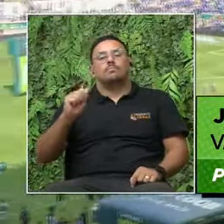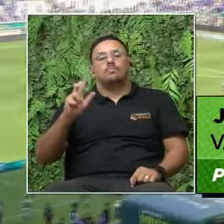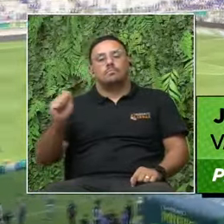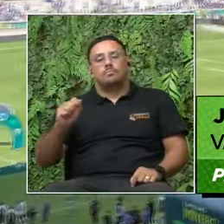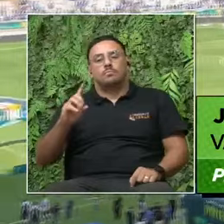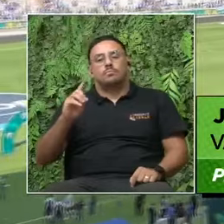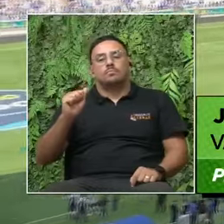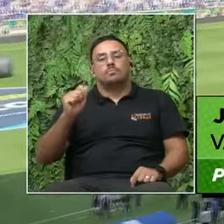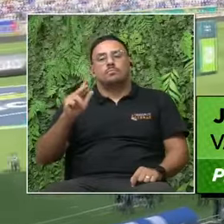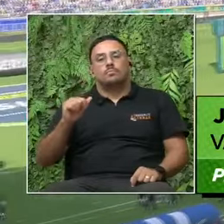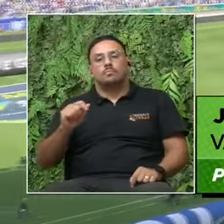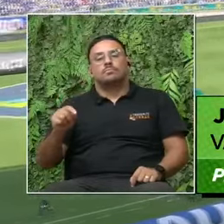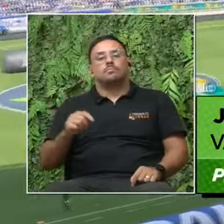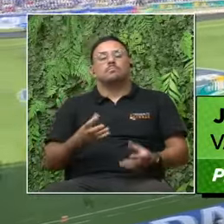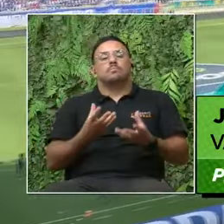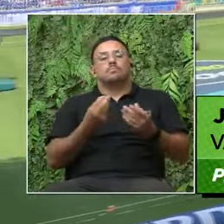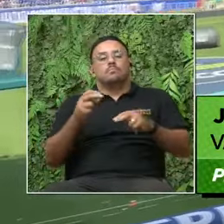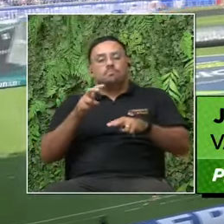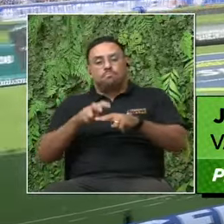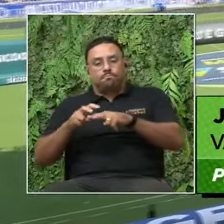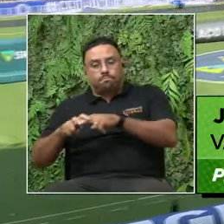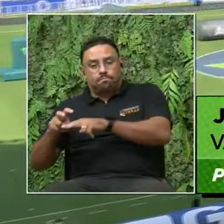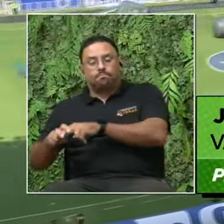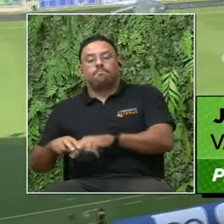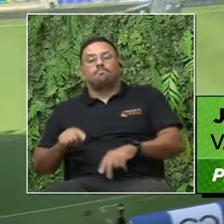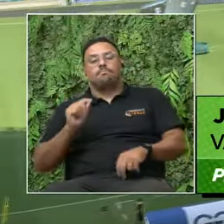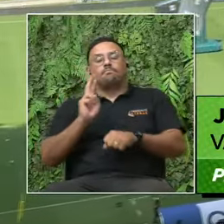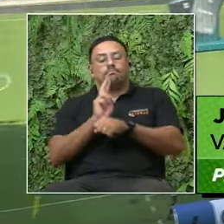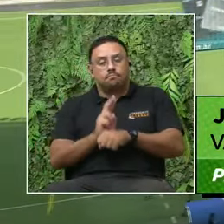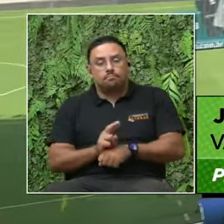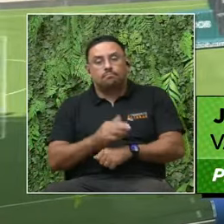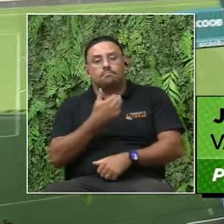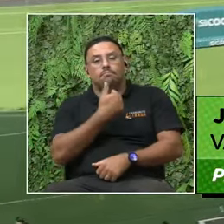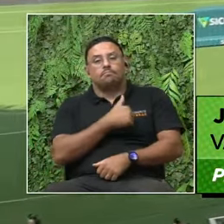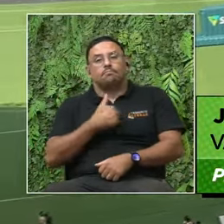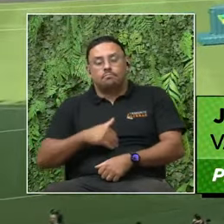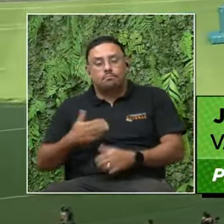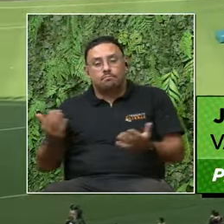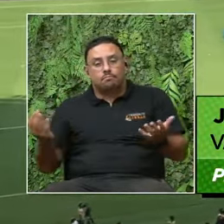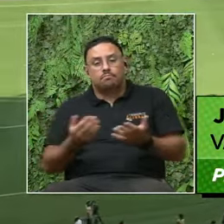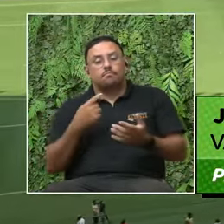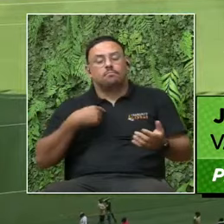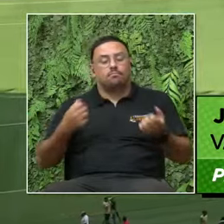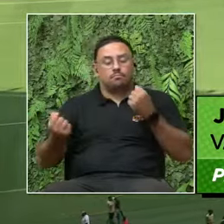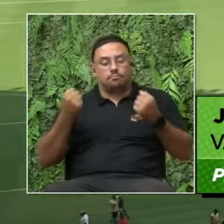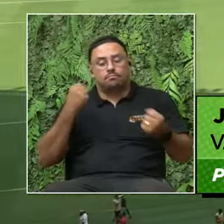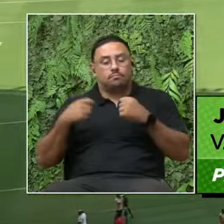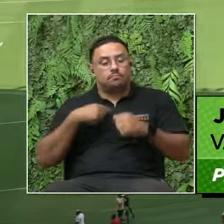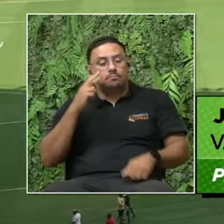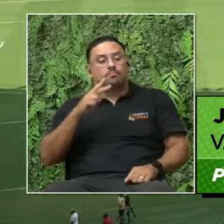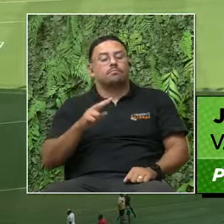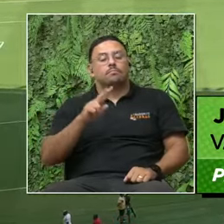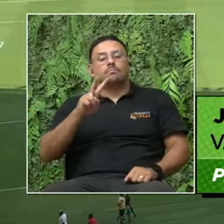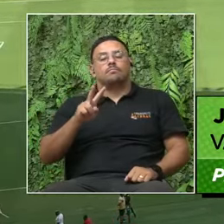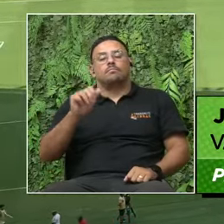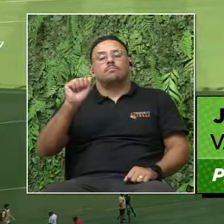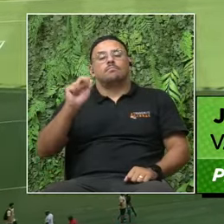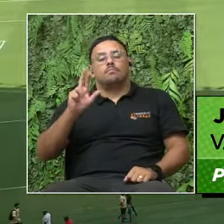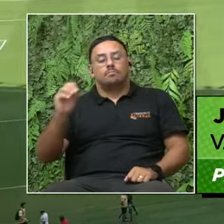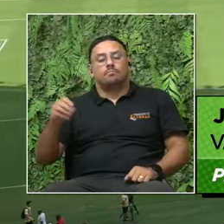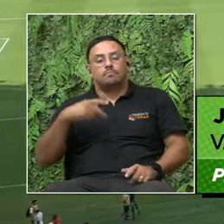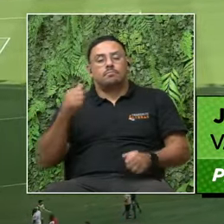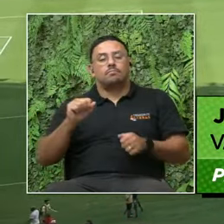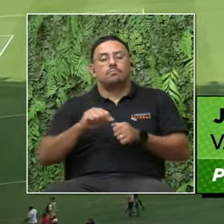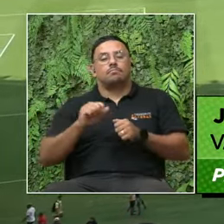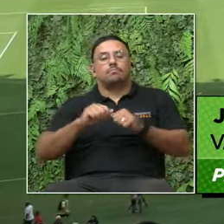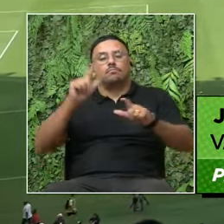Alisson esse o banco de reservas do Atlético lembrando que hoje na academia pessoal virou e falou o Vargas vai fazer o gol do título